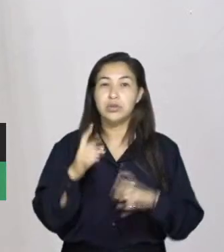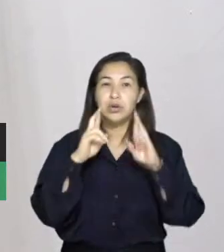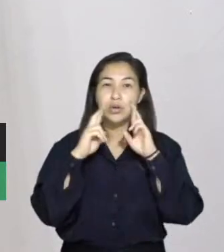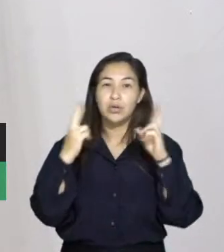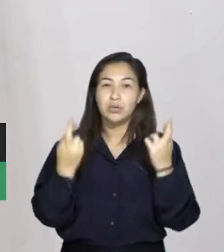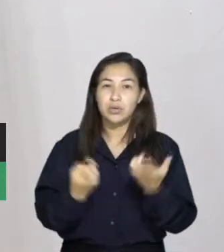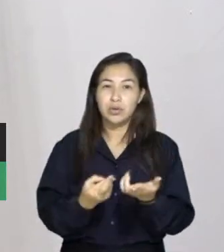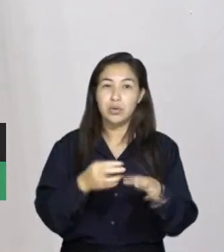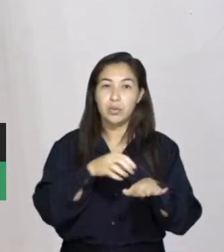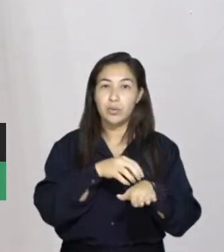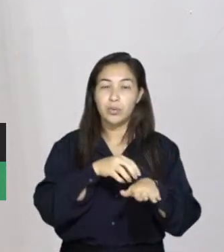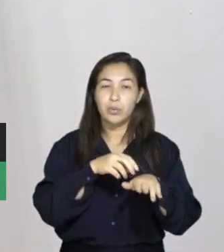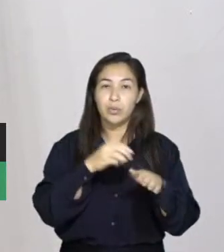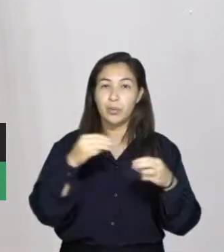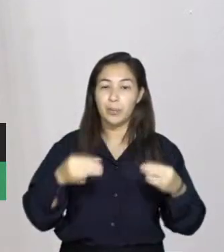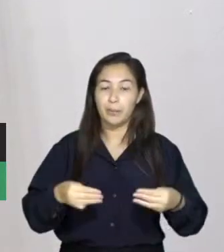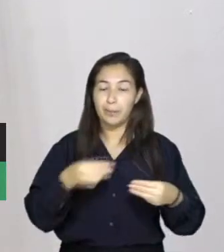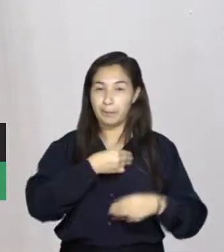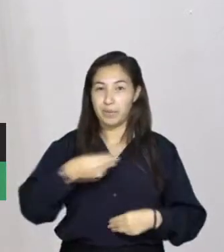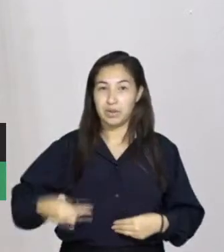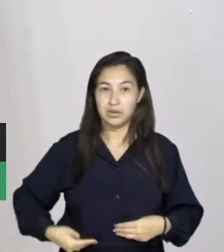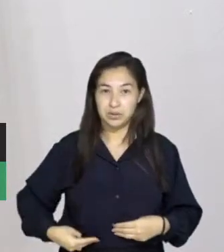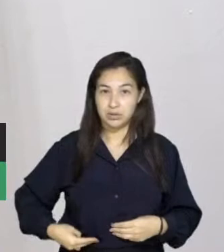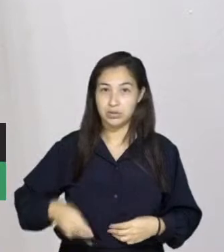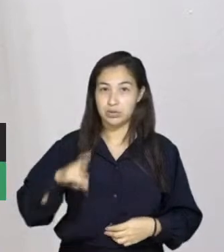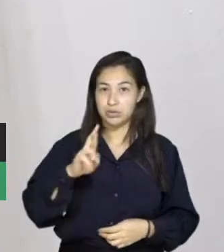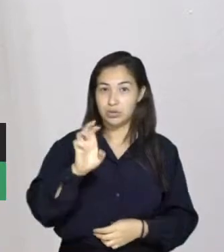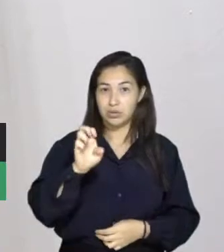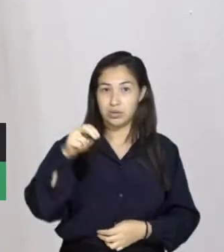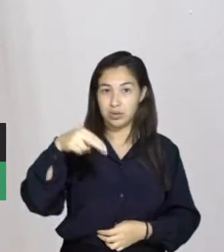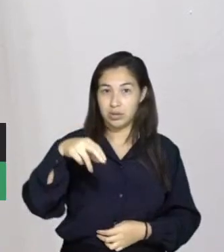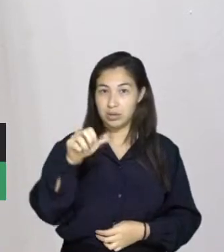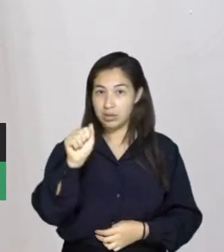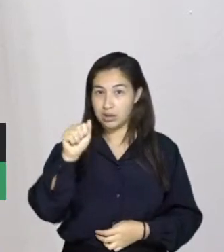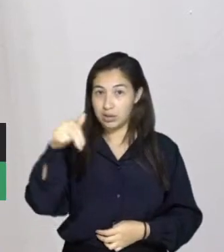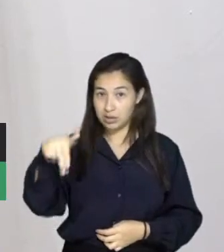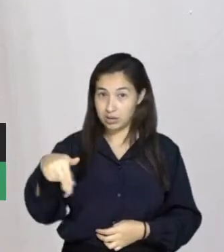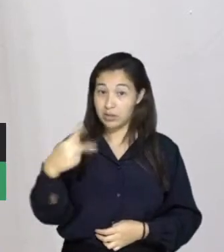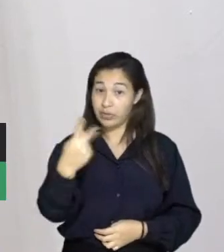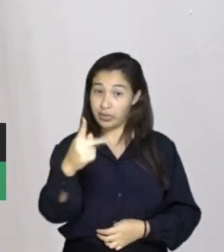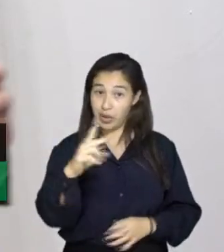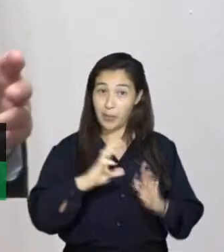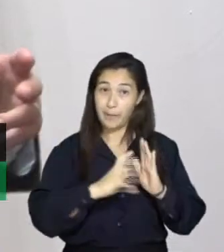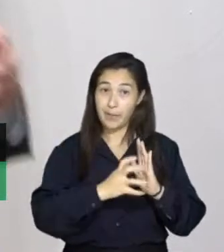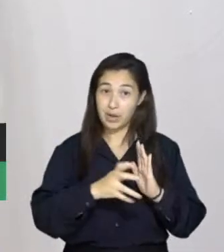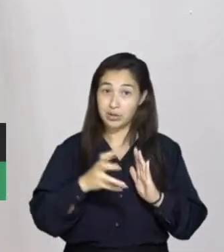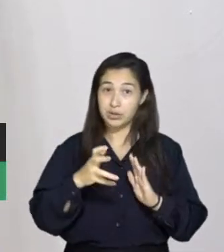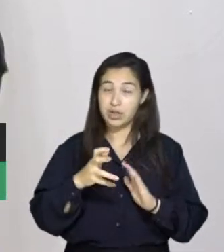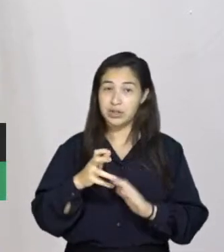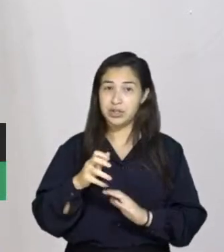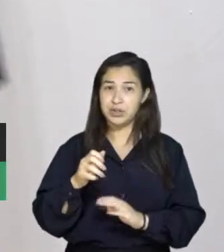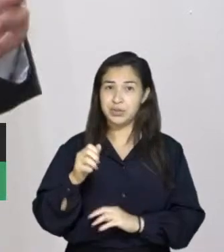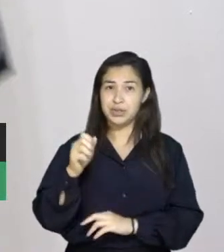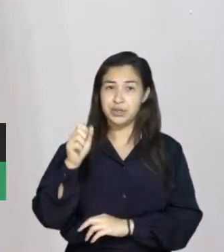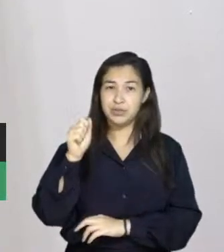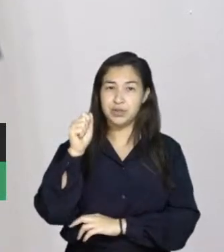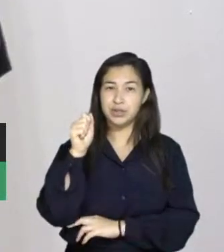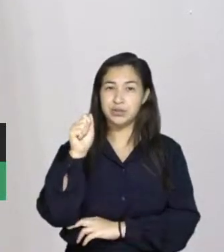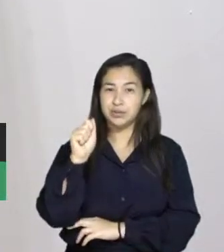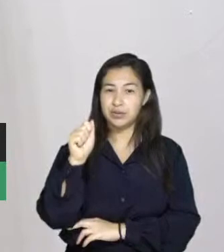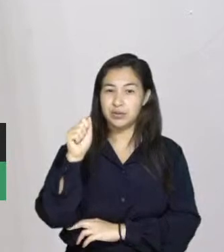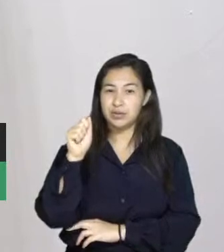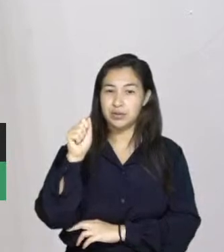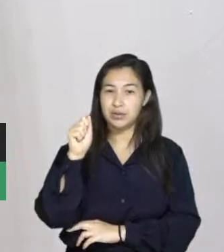transportes, Renan Filho, que é do seu partido, Antídio. E ao se colocarem, sentarem, se